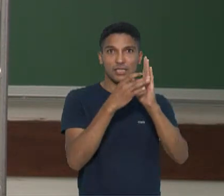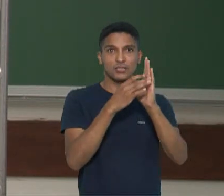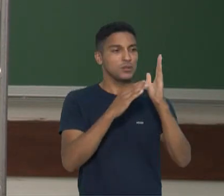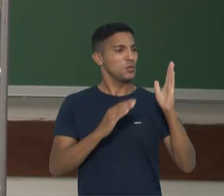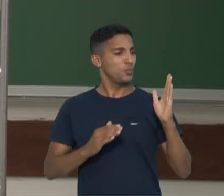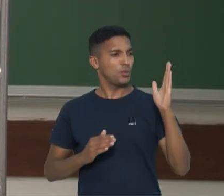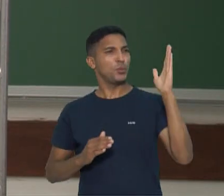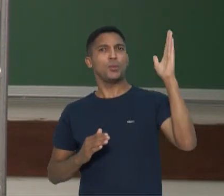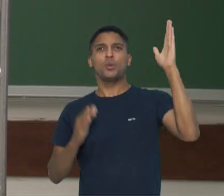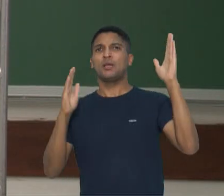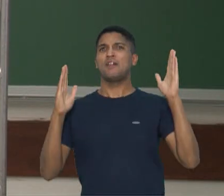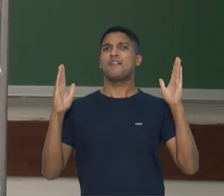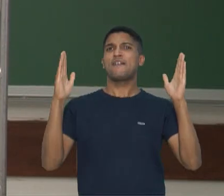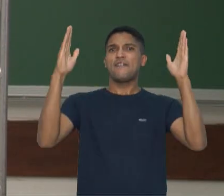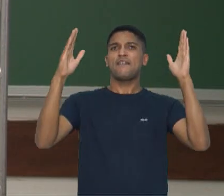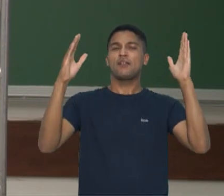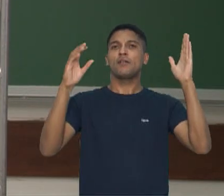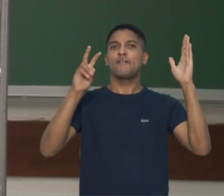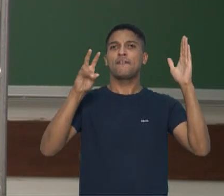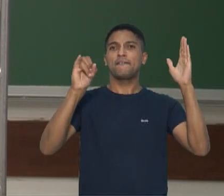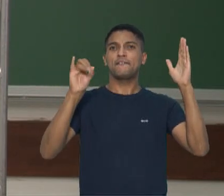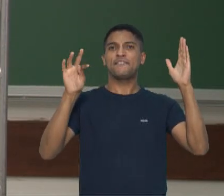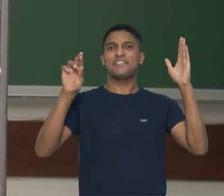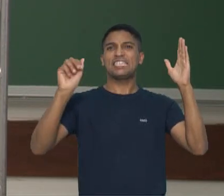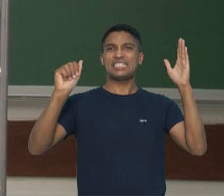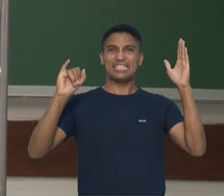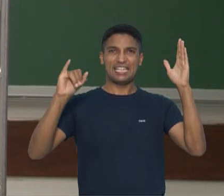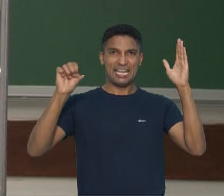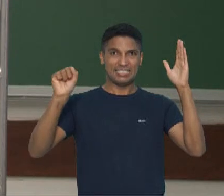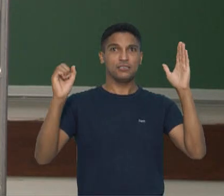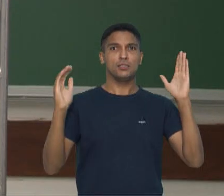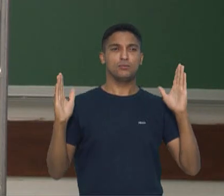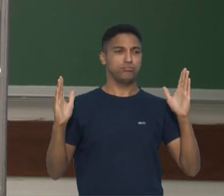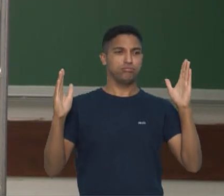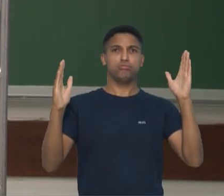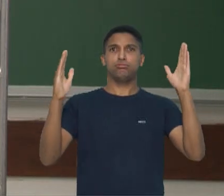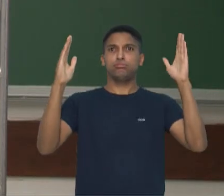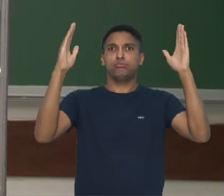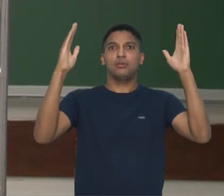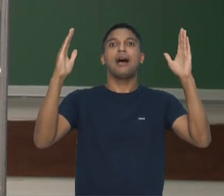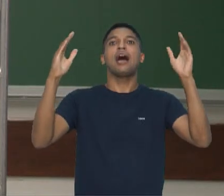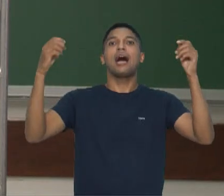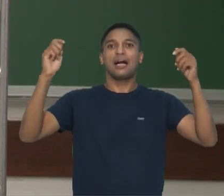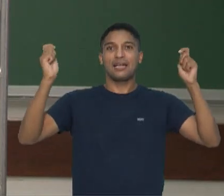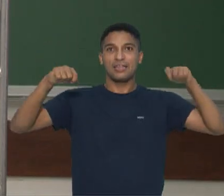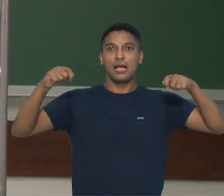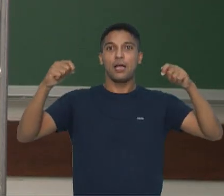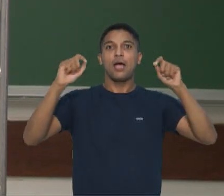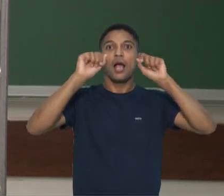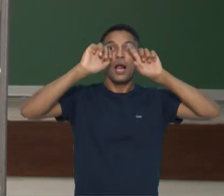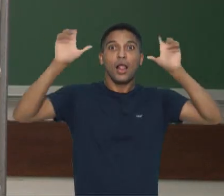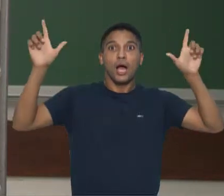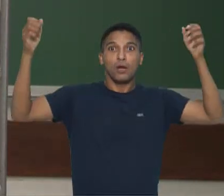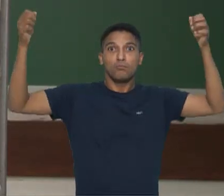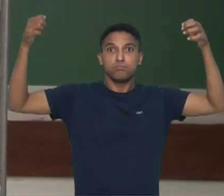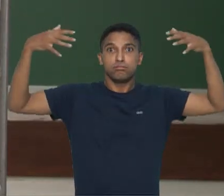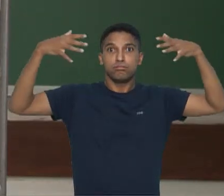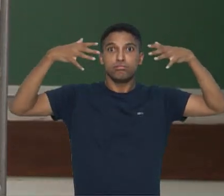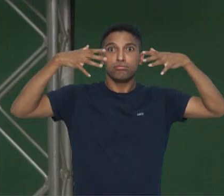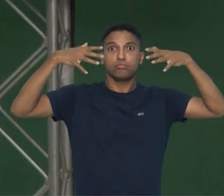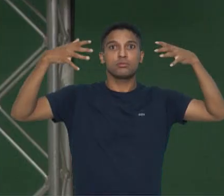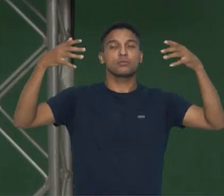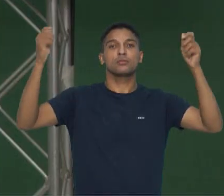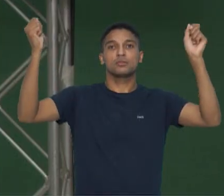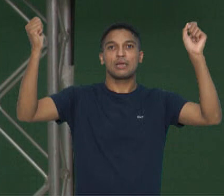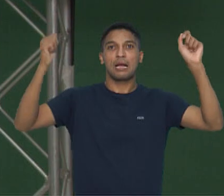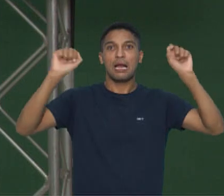ok? Tranquilo? Entendido? Muito legal. Então, olha só, vamos seguir em frente e vamos ver aqui o que,